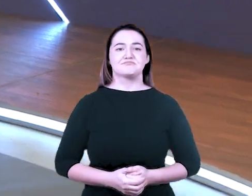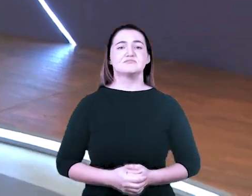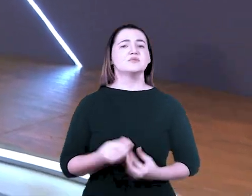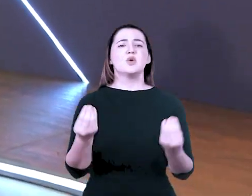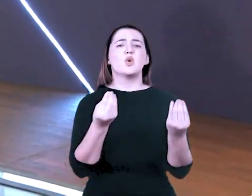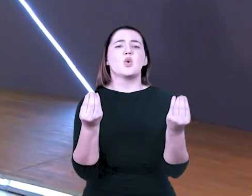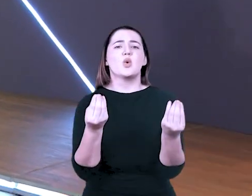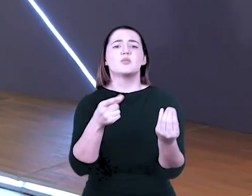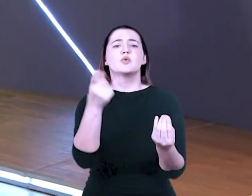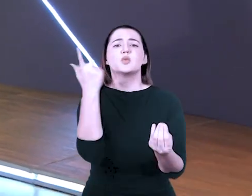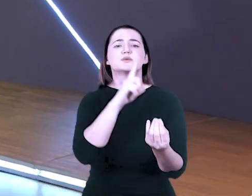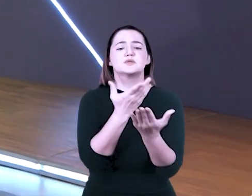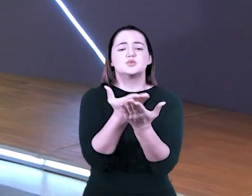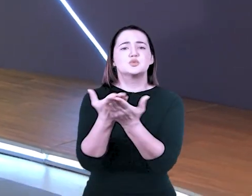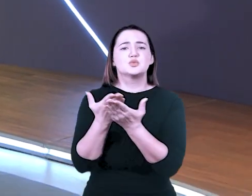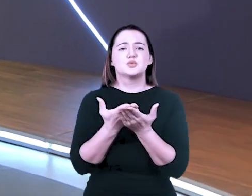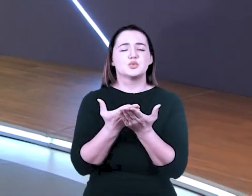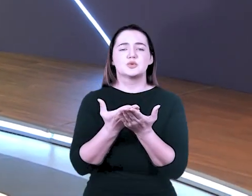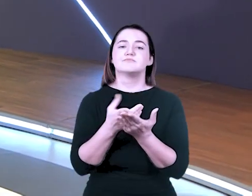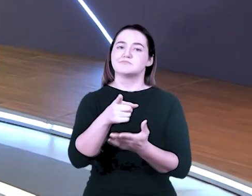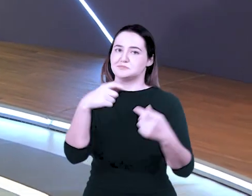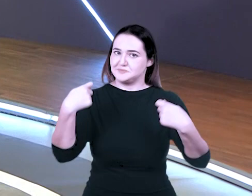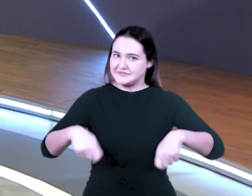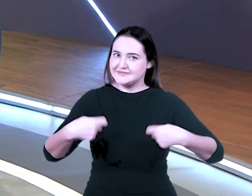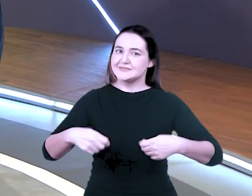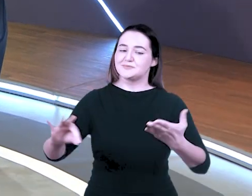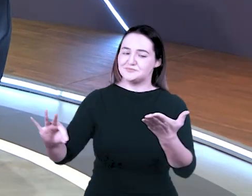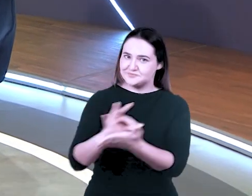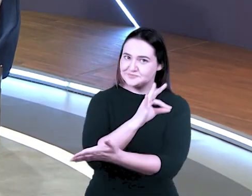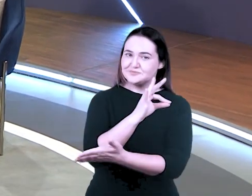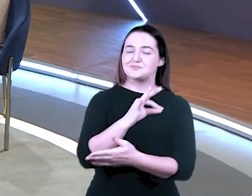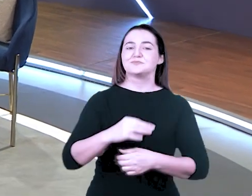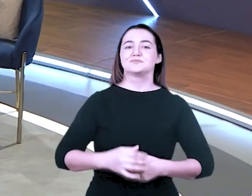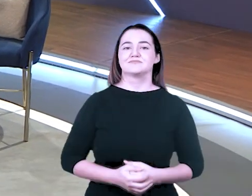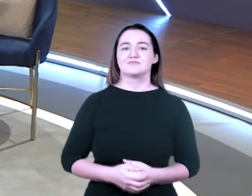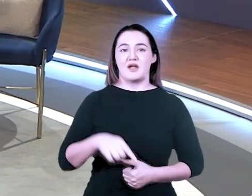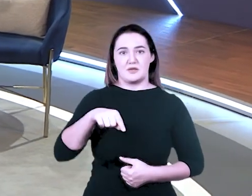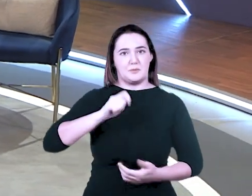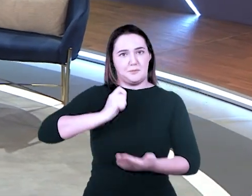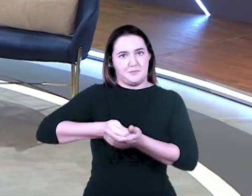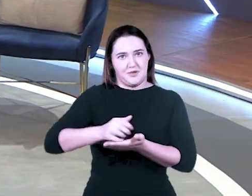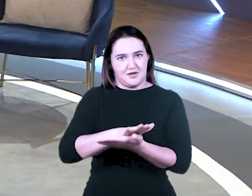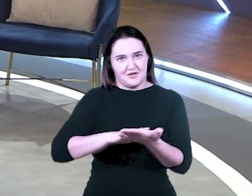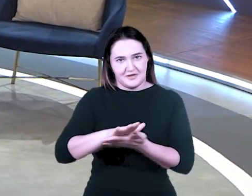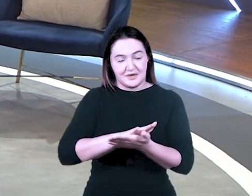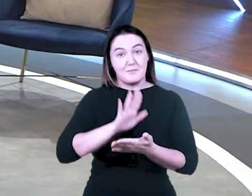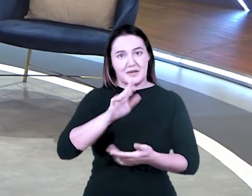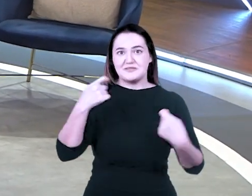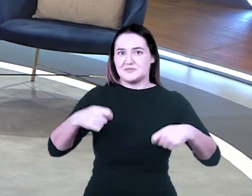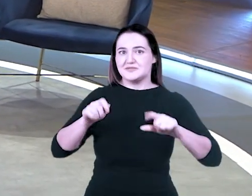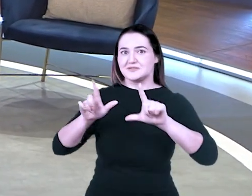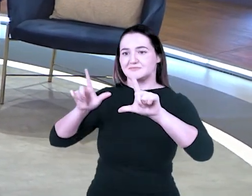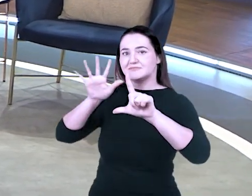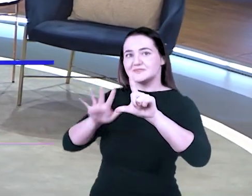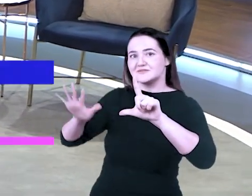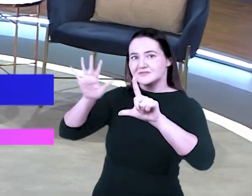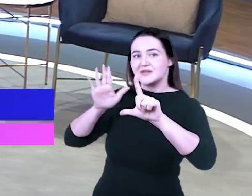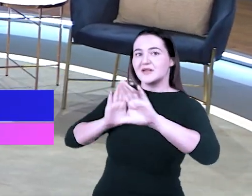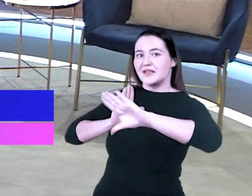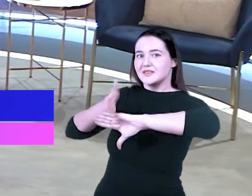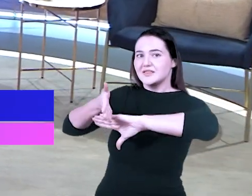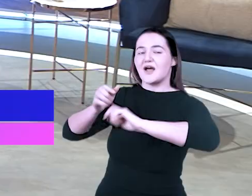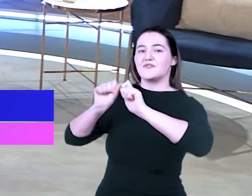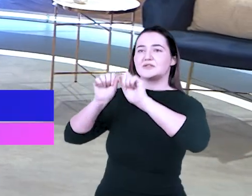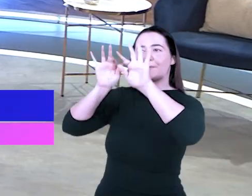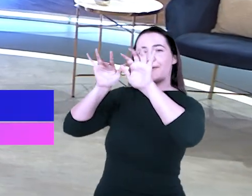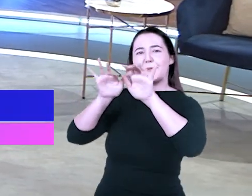ser parte da nossa escola bíblica, você precisa fazer a sua matrícula. Já que não tem que pagar a matrícula, tem que ir lá fazer o seu cadastro.